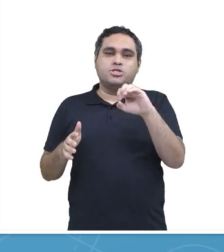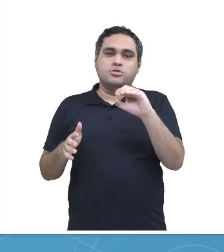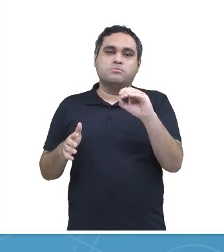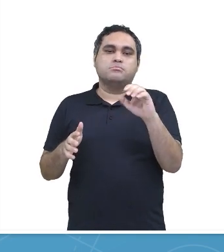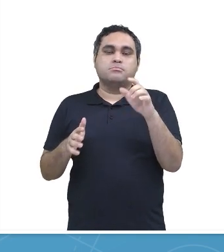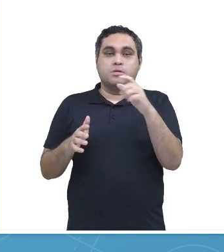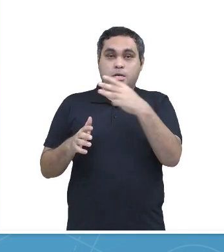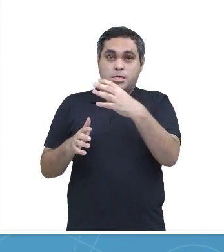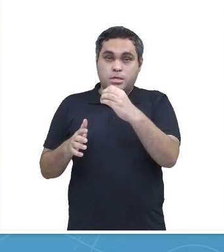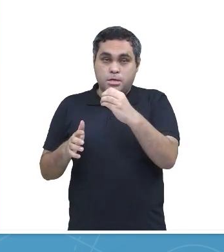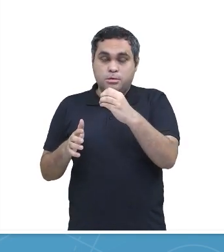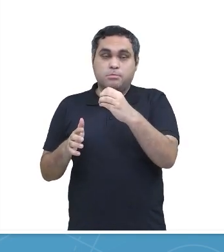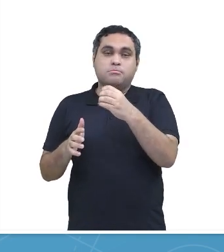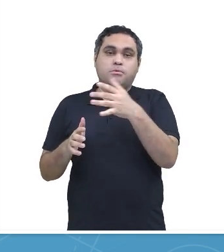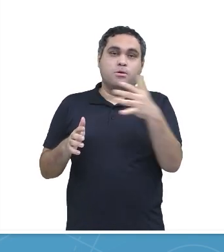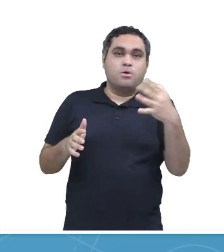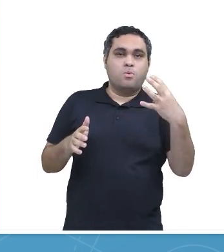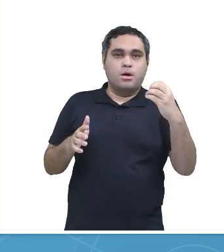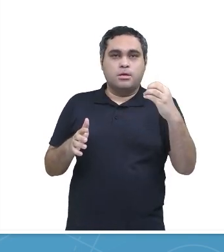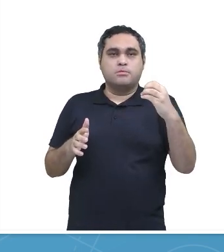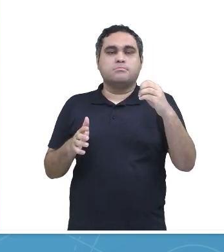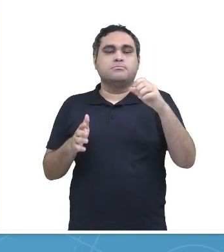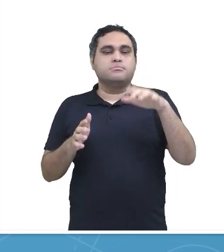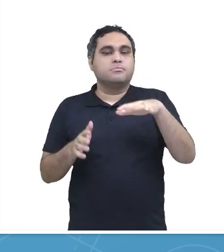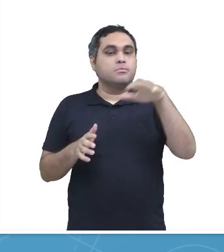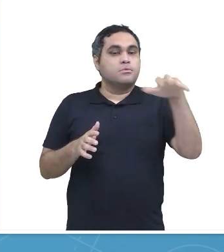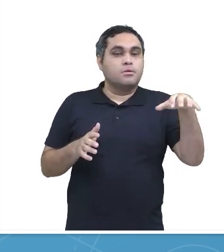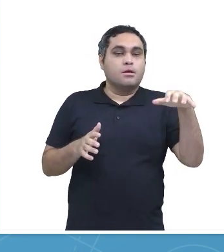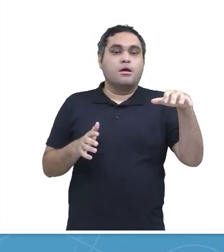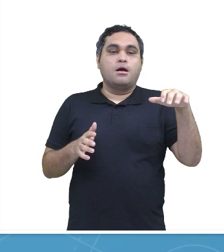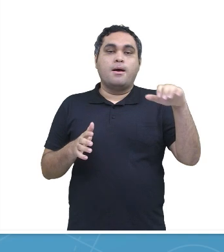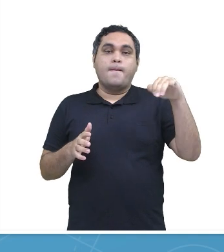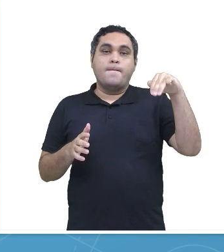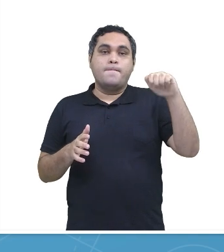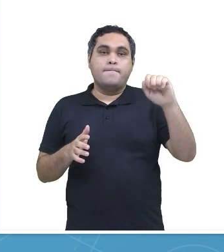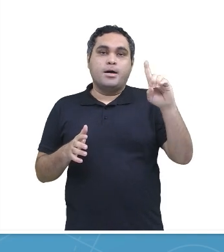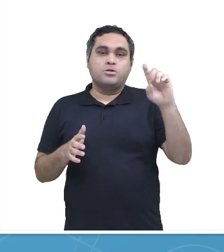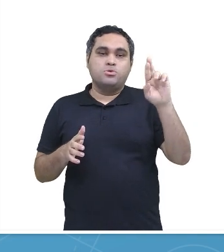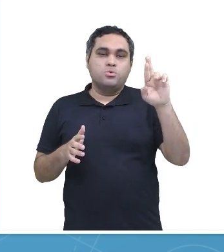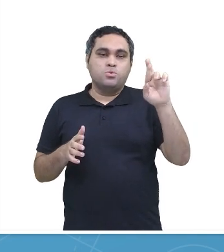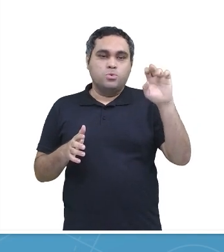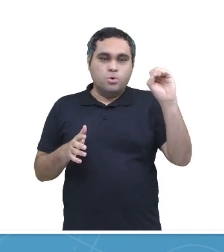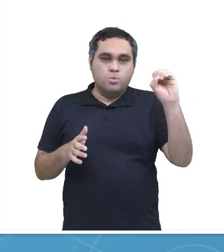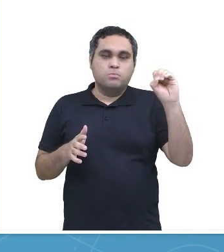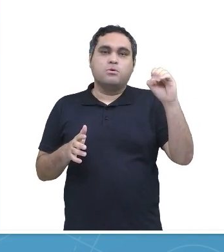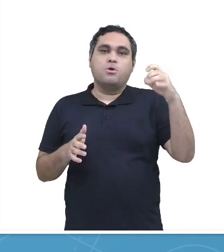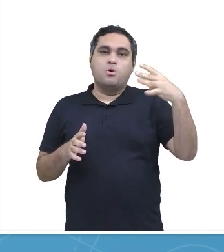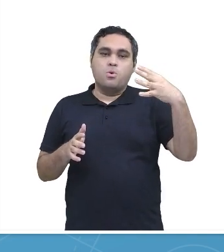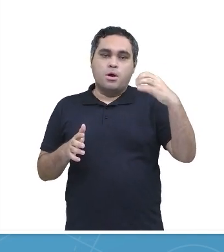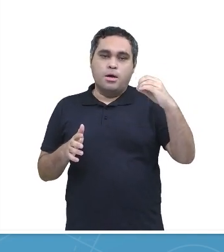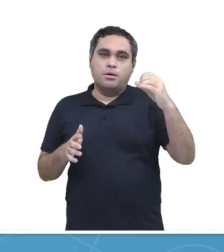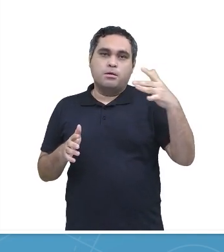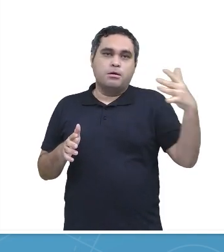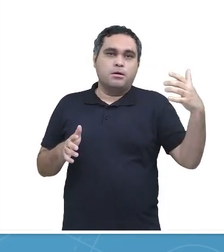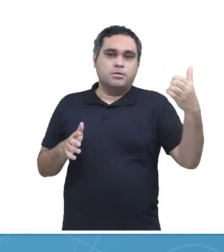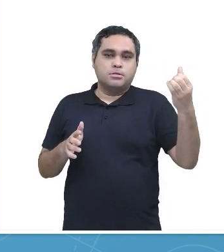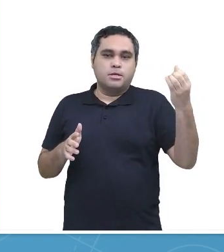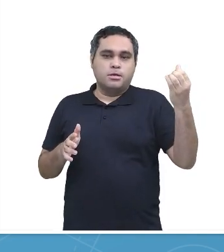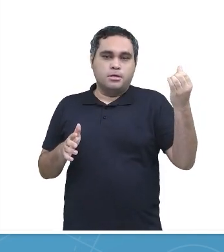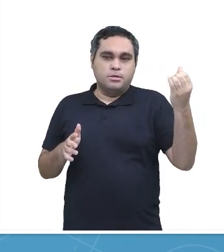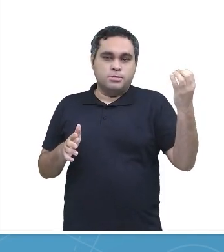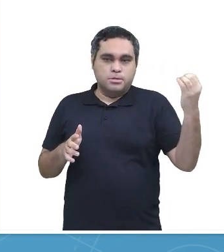40 anos, e o adulto maduro, que é de 40 aos 60 anos. Aí, então, é a última